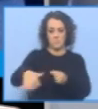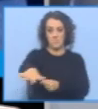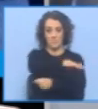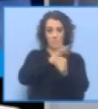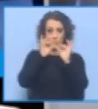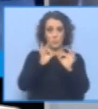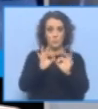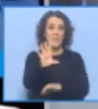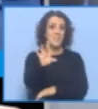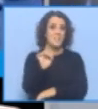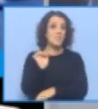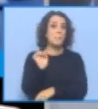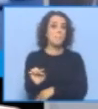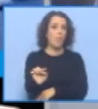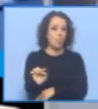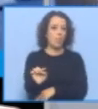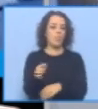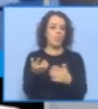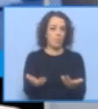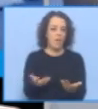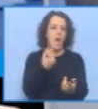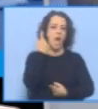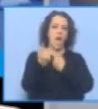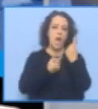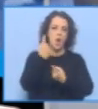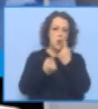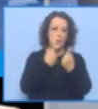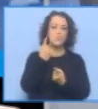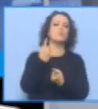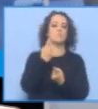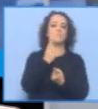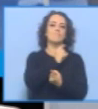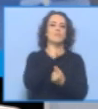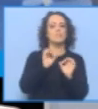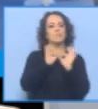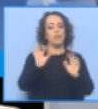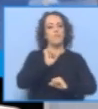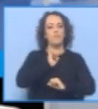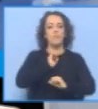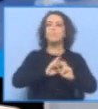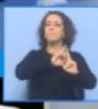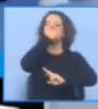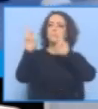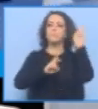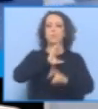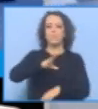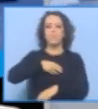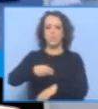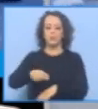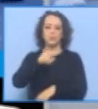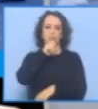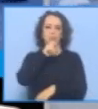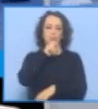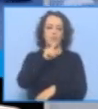mil. Portanto, creio que alguns confrades meus espalhados por esse mundo fora não terão um panorama tão difícil,